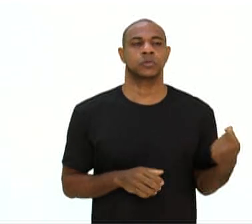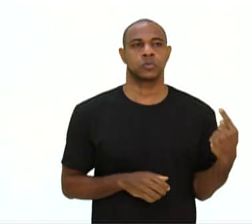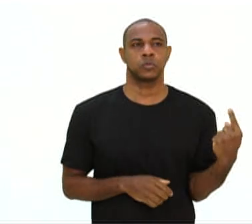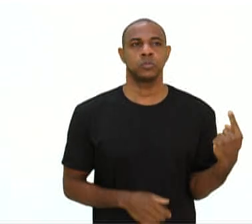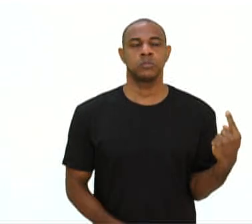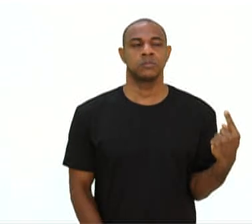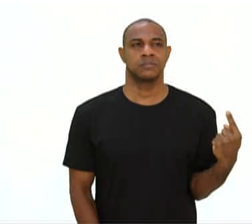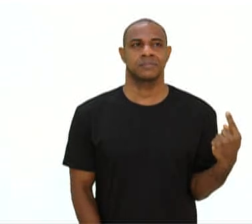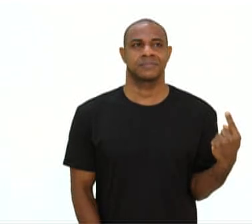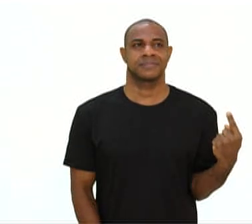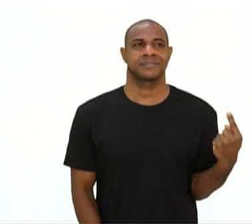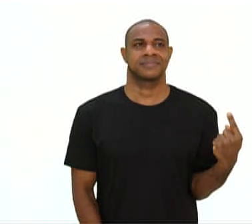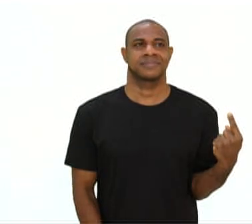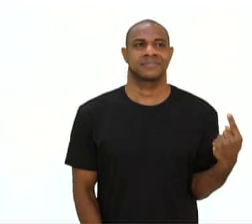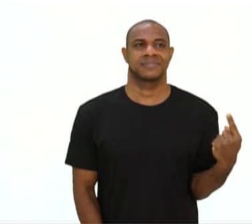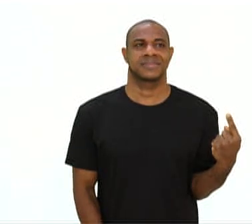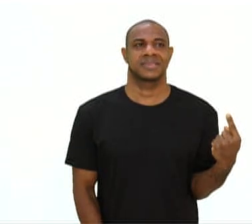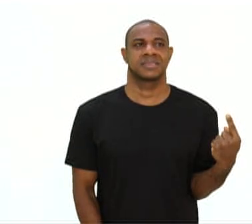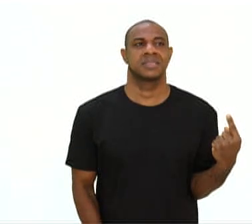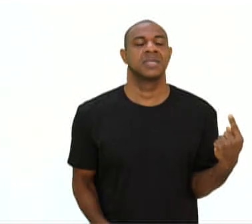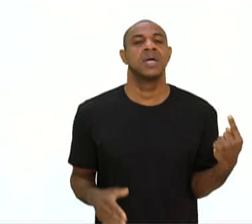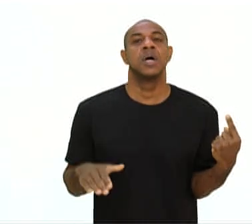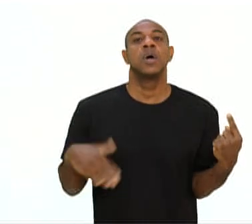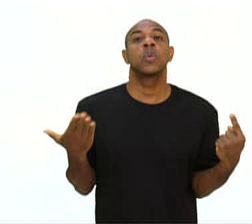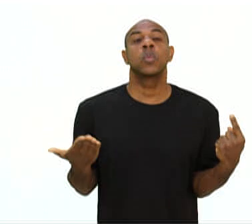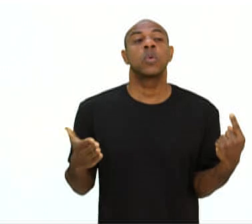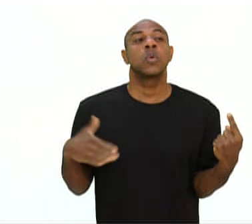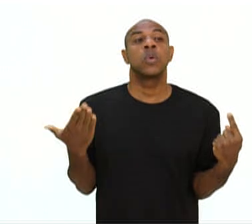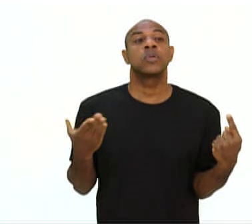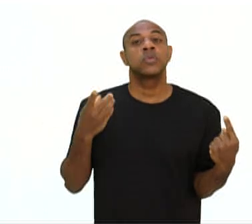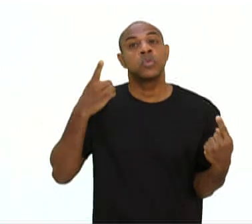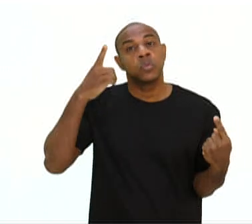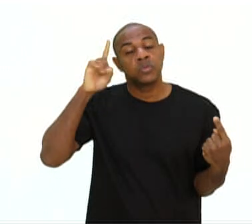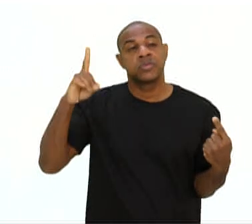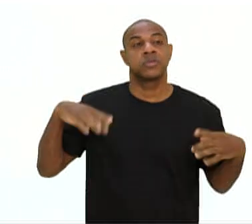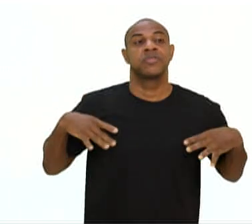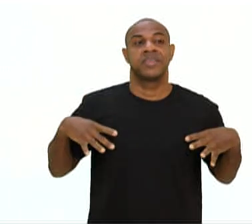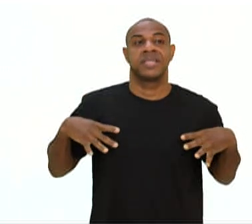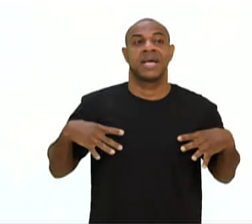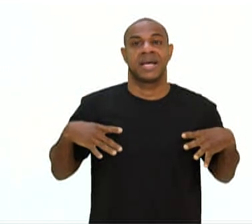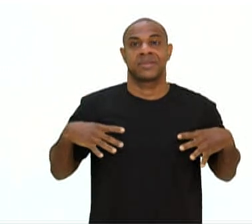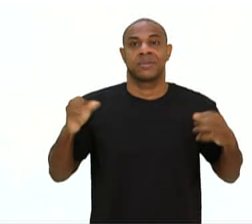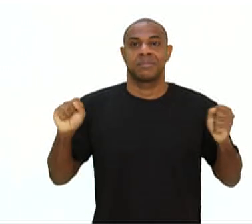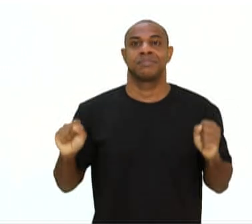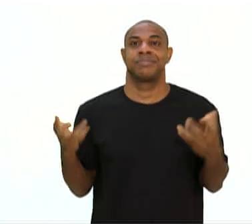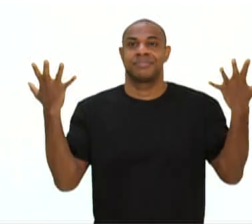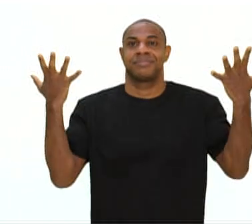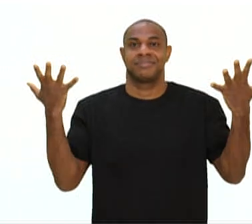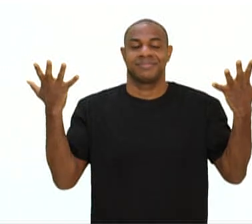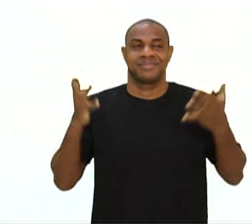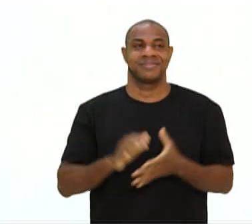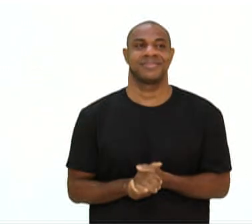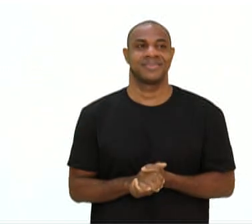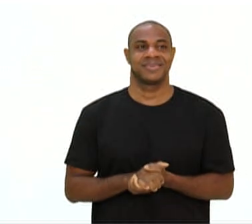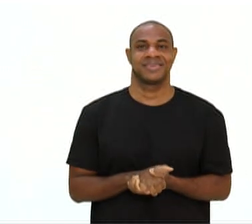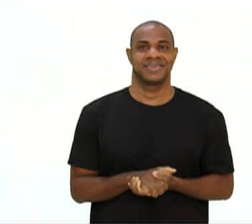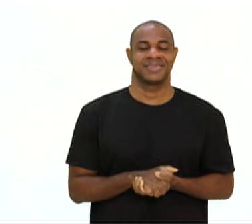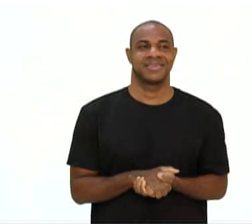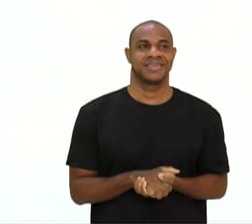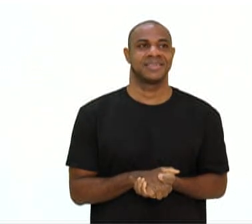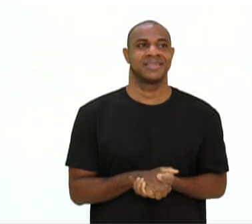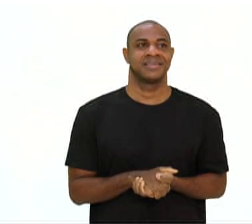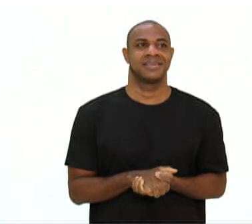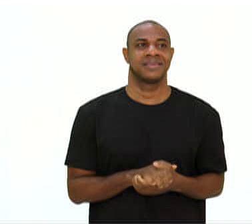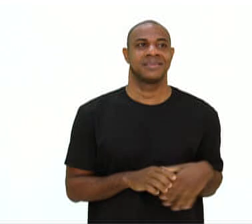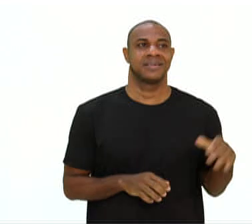is celebrated Thanksgiving Day? Quando o Dia de Ação de Graças é celebrado? On 4th Friday of October, on 4th Tuesday in